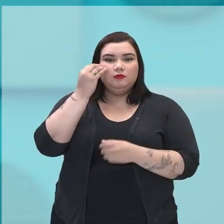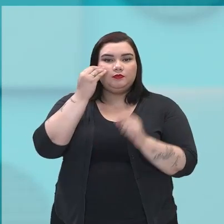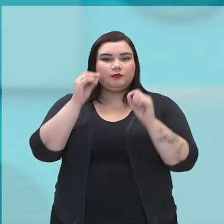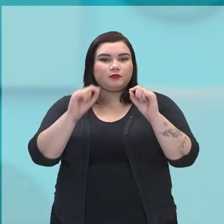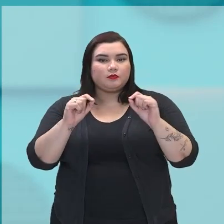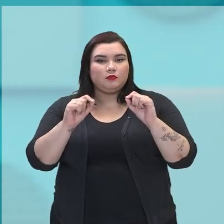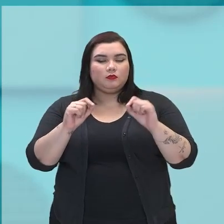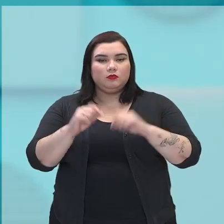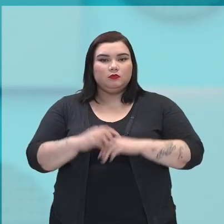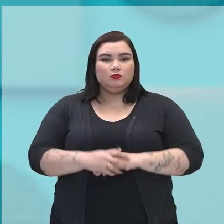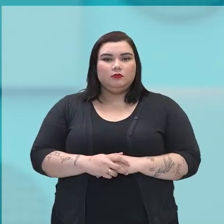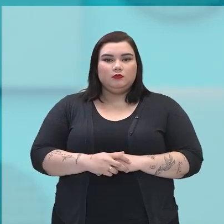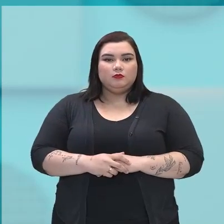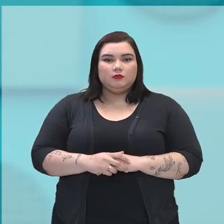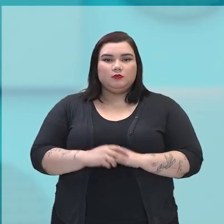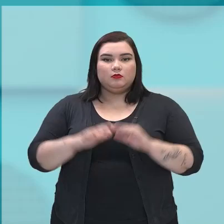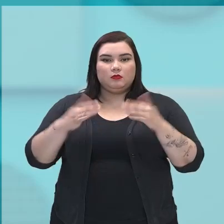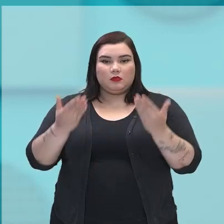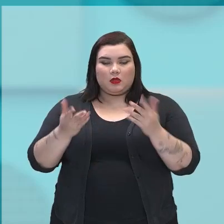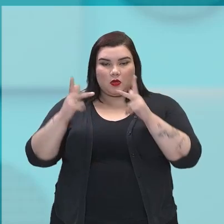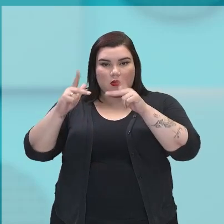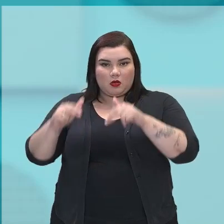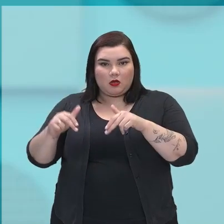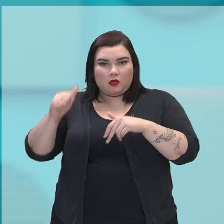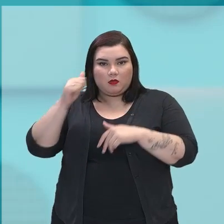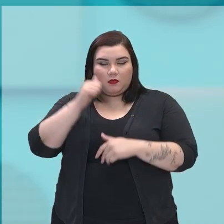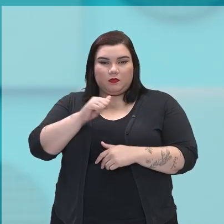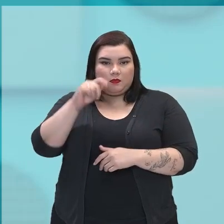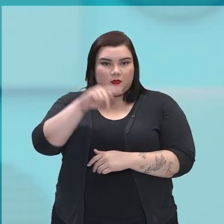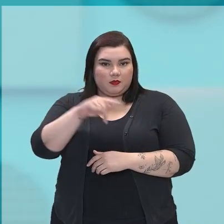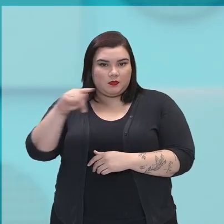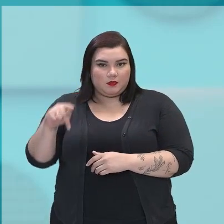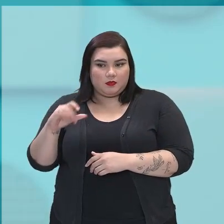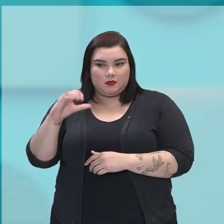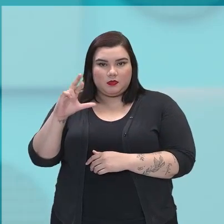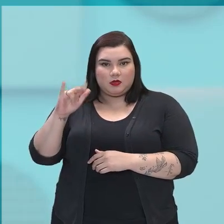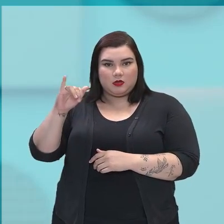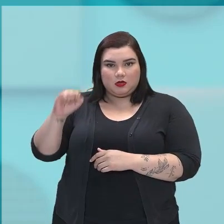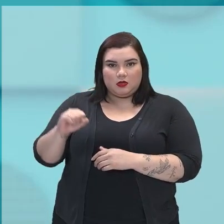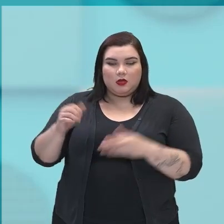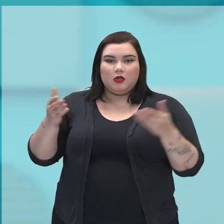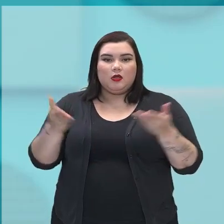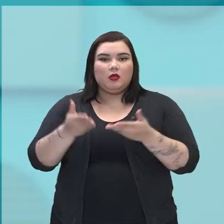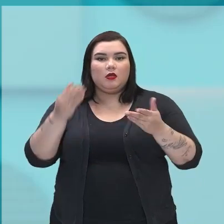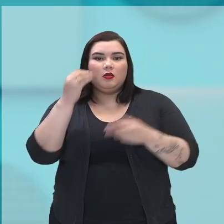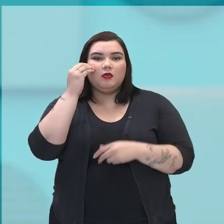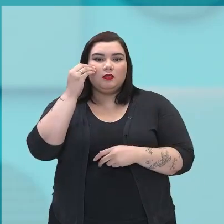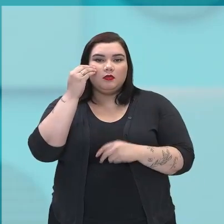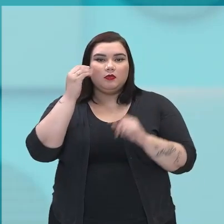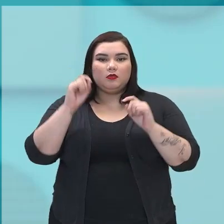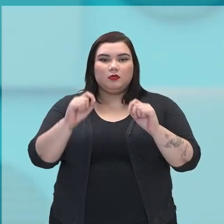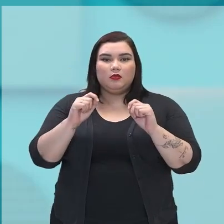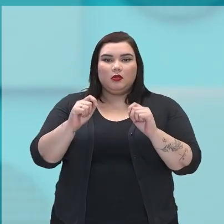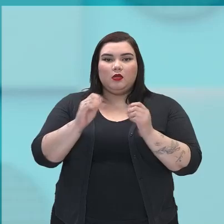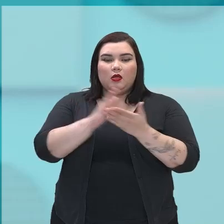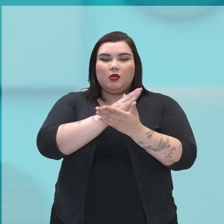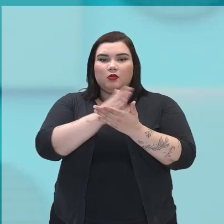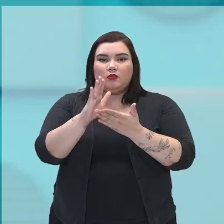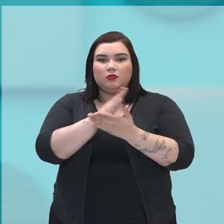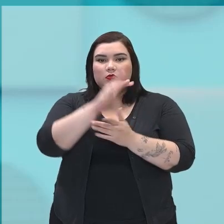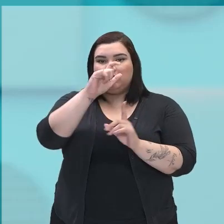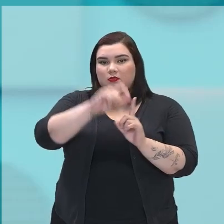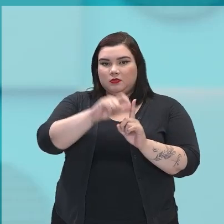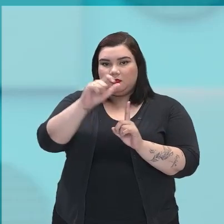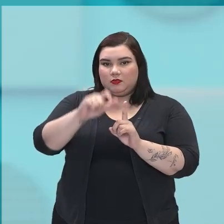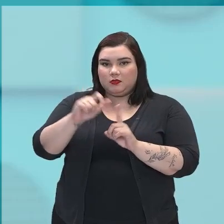a rotina, assim como nós vimos a rotina da Teacher Cris, nós vamos ver a rotina de alguns